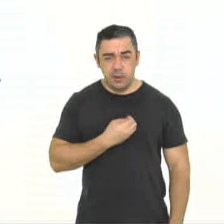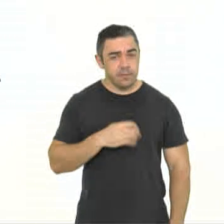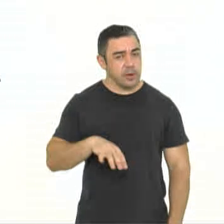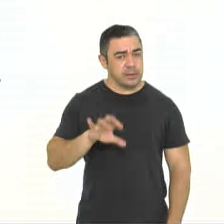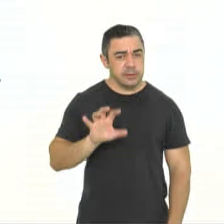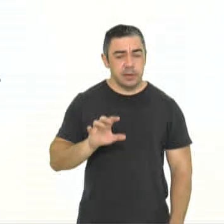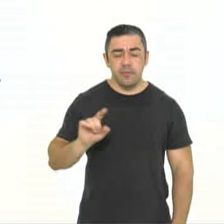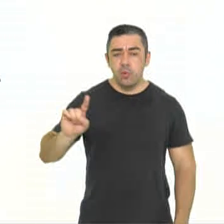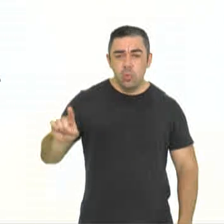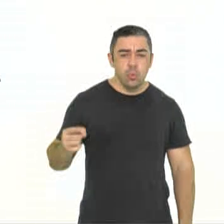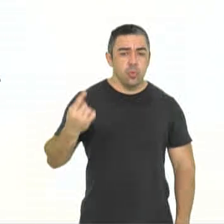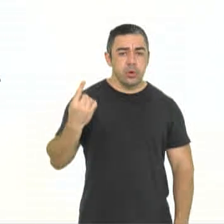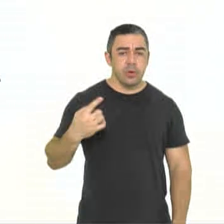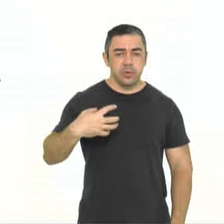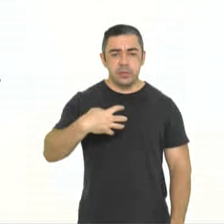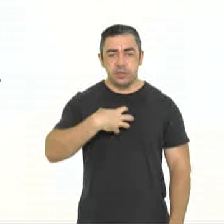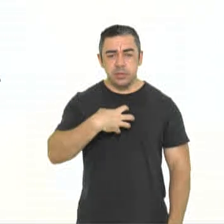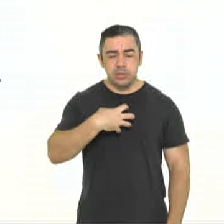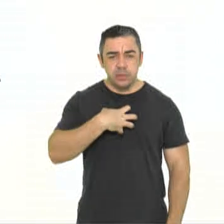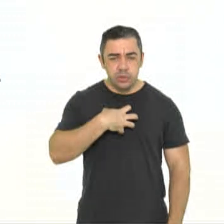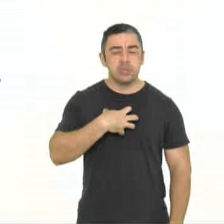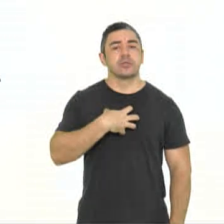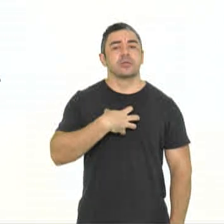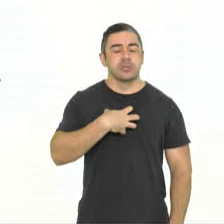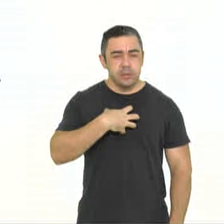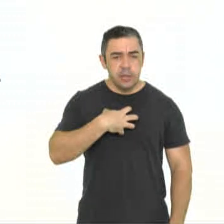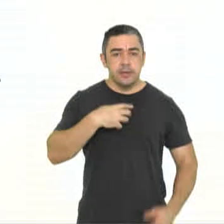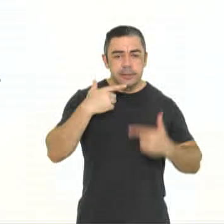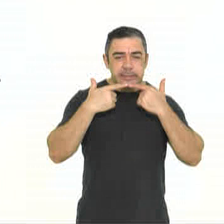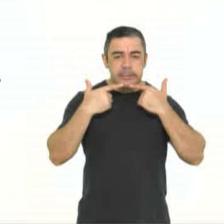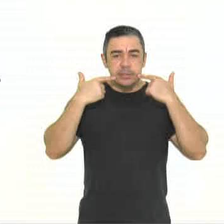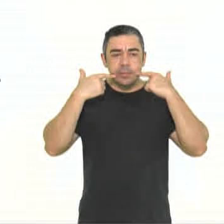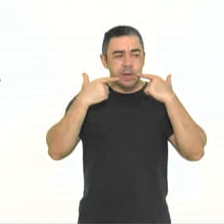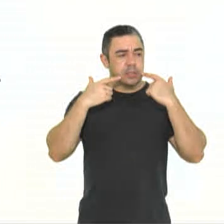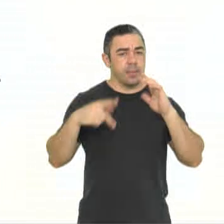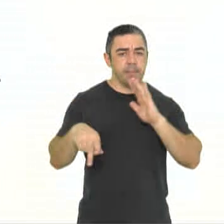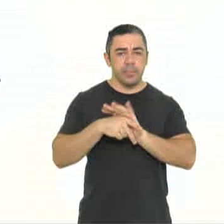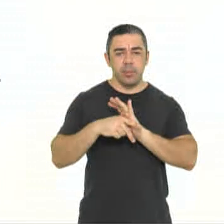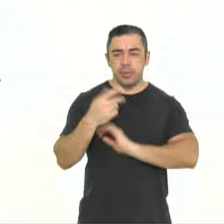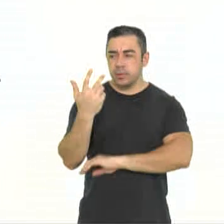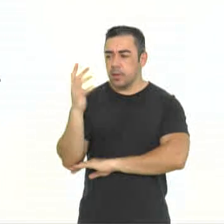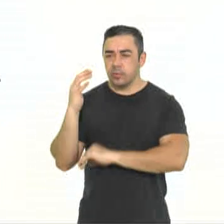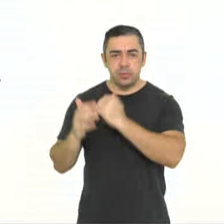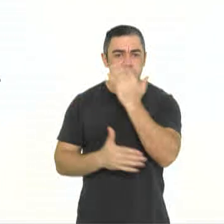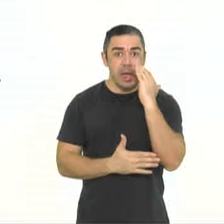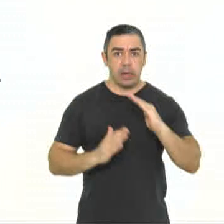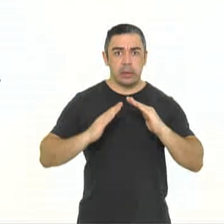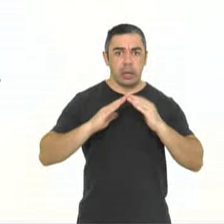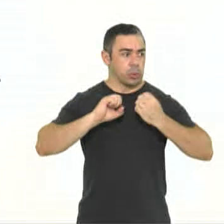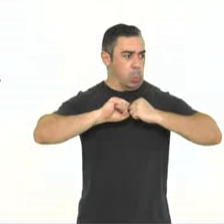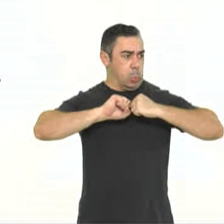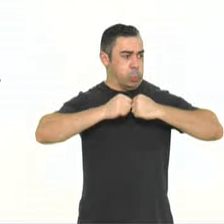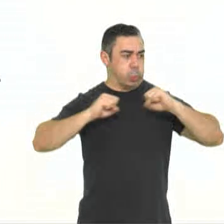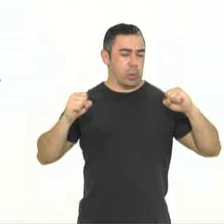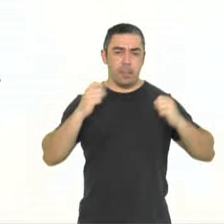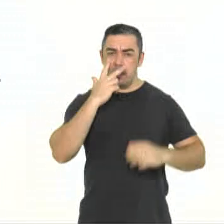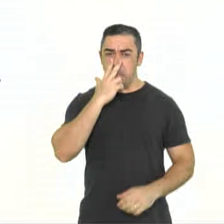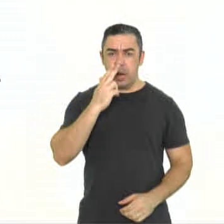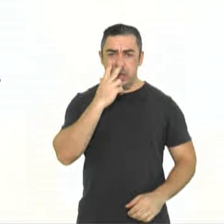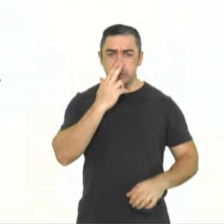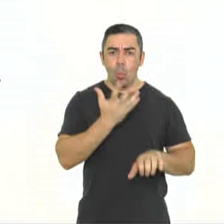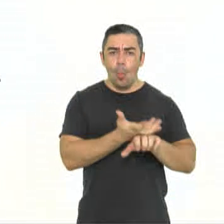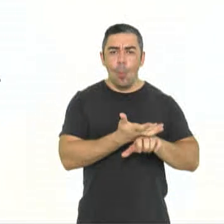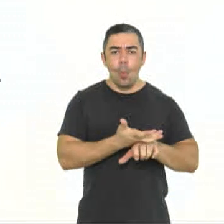o único momento em que cheguei a sentir a simpatia da natureza. Era uma casa enorme, que parecia estar